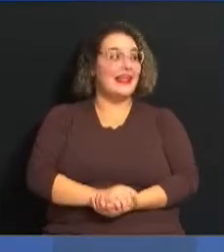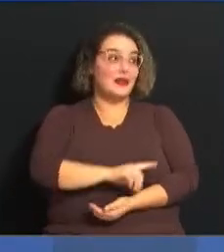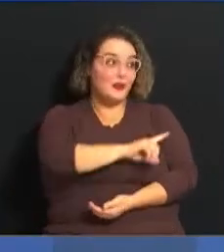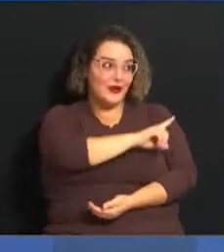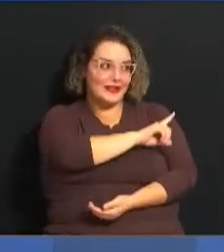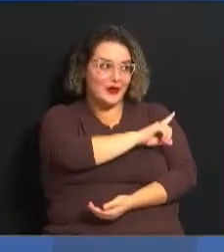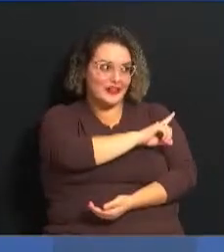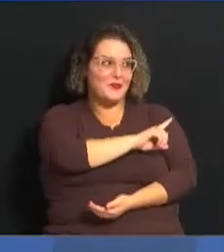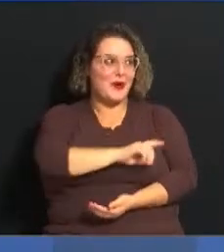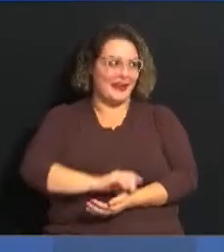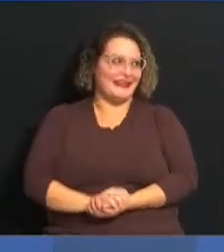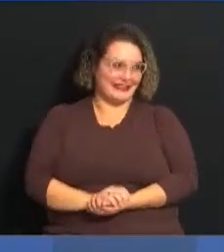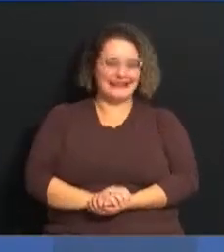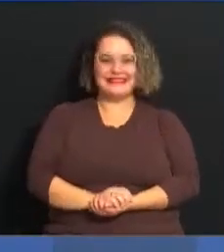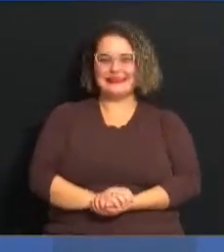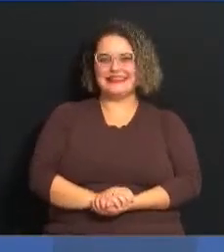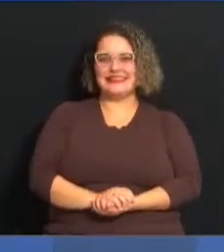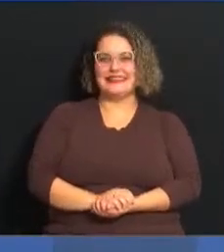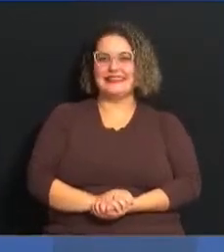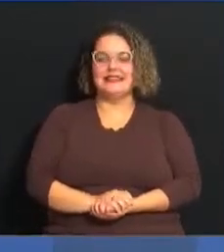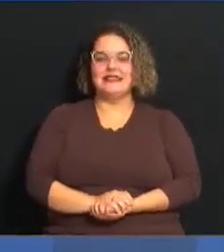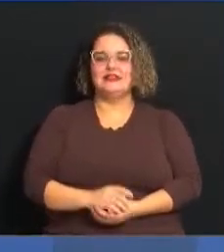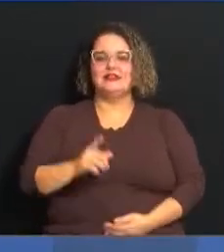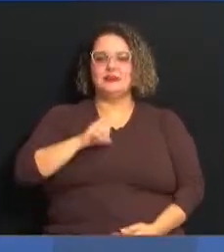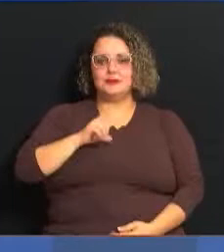Olha, nesta quinta-feira nós tínhamos